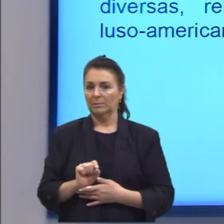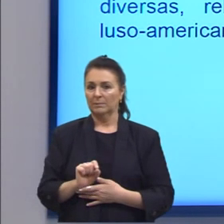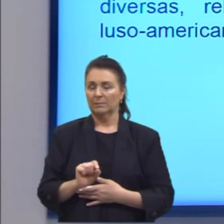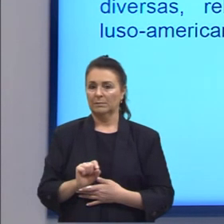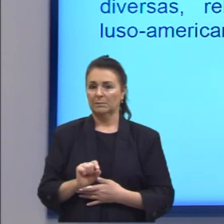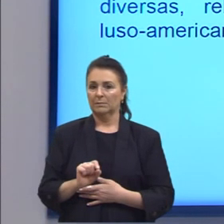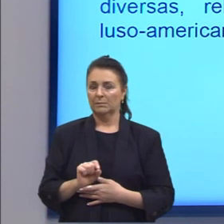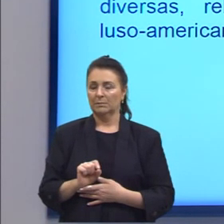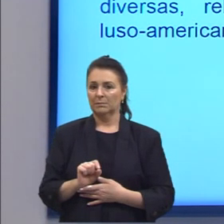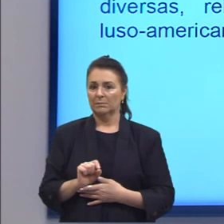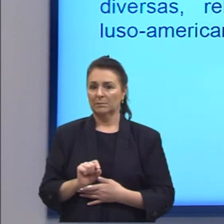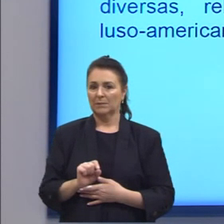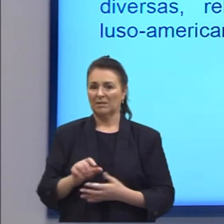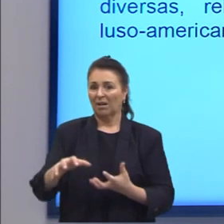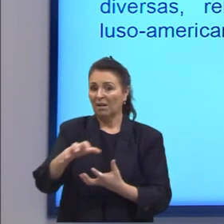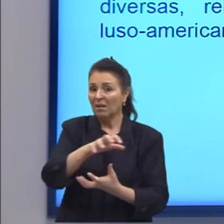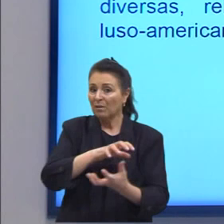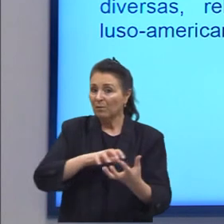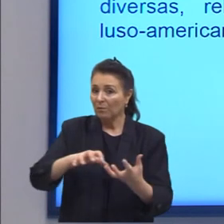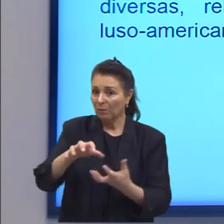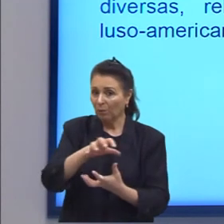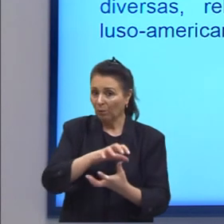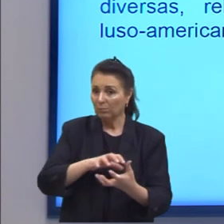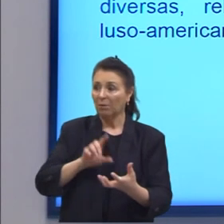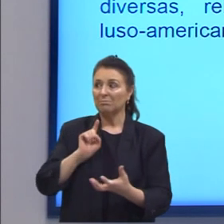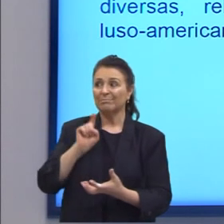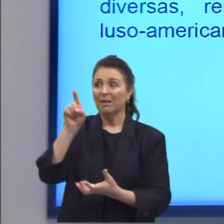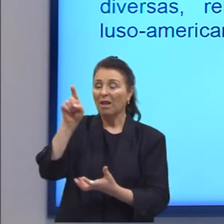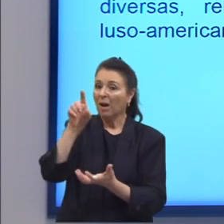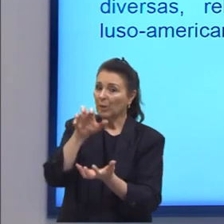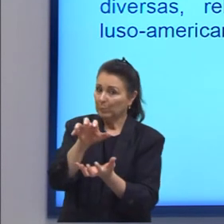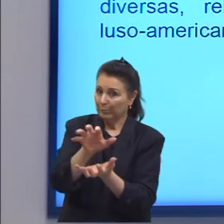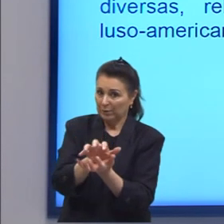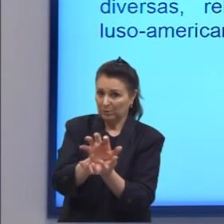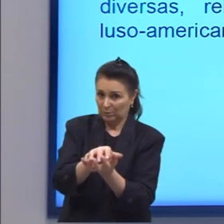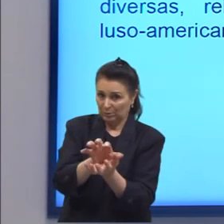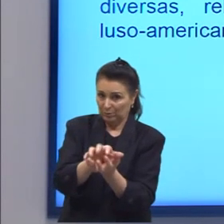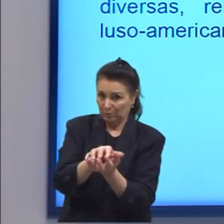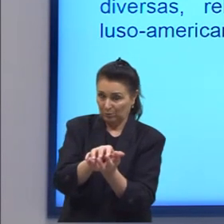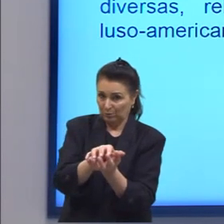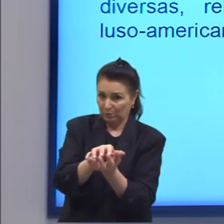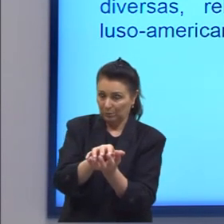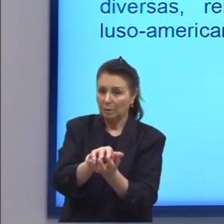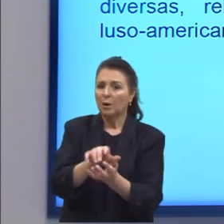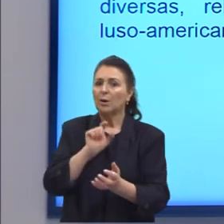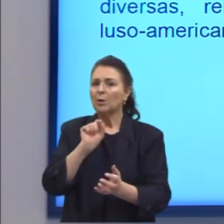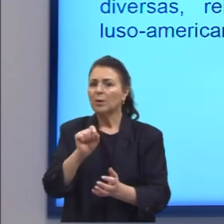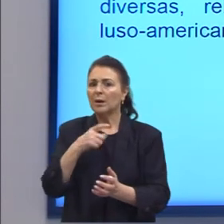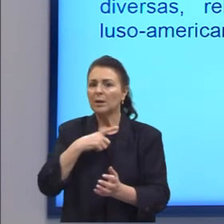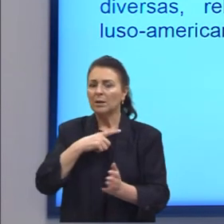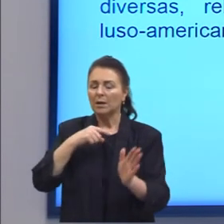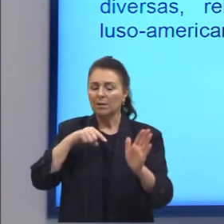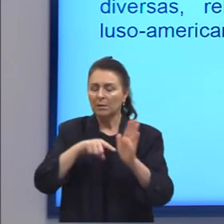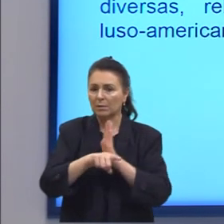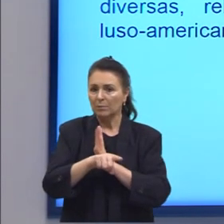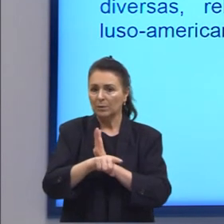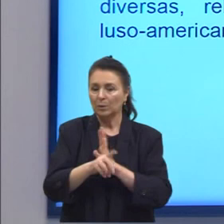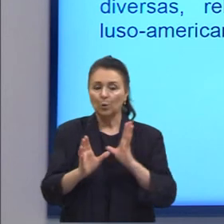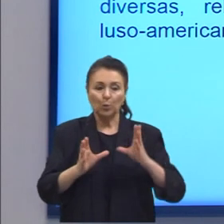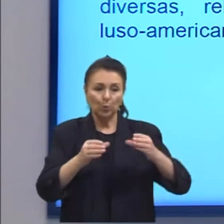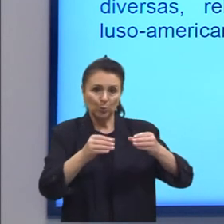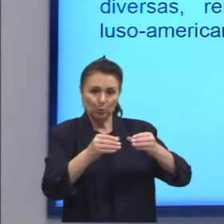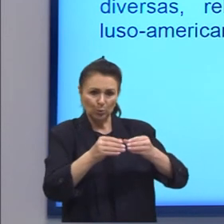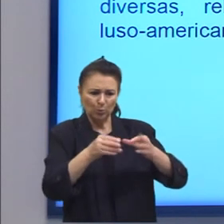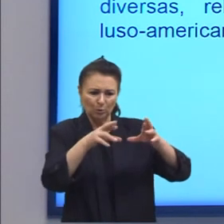um dos dessa revolta em Pernambuco né e o que que ela vai falar sobre isso né que os